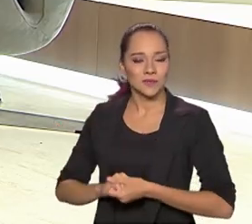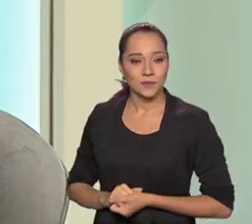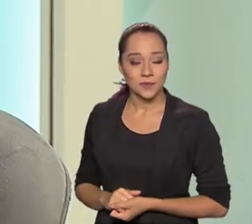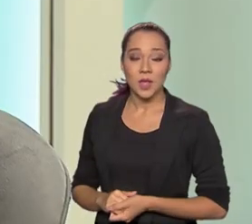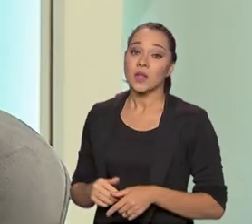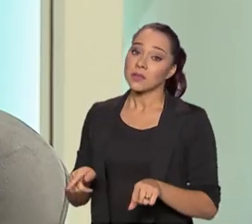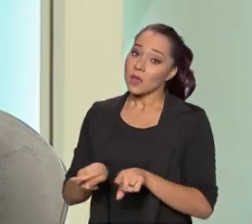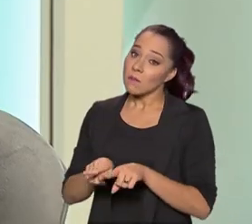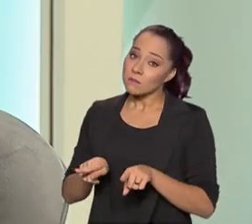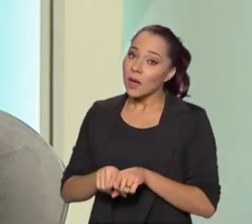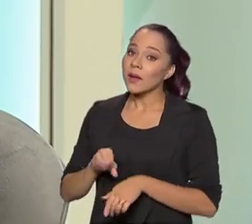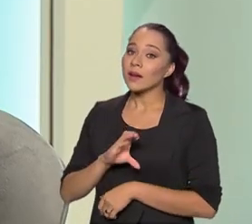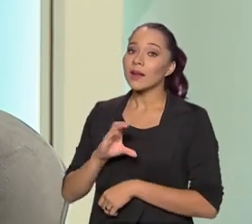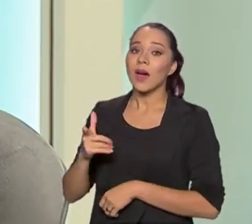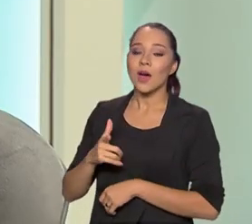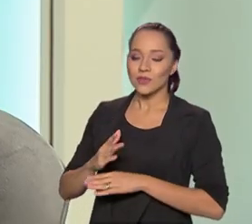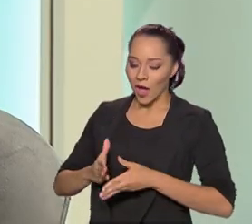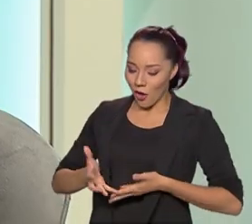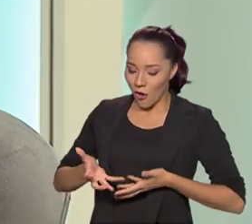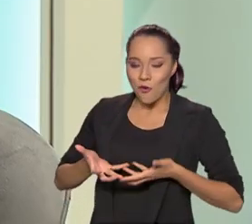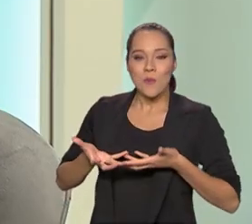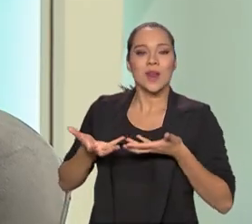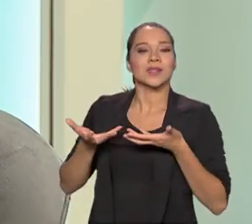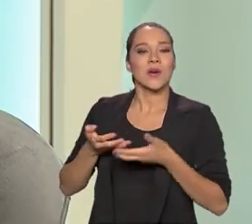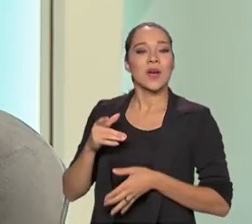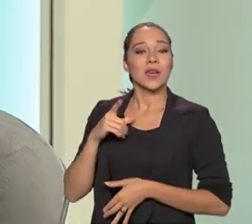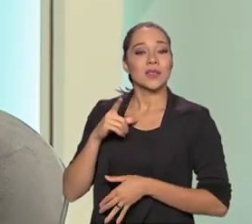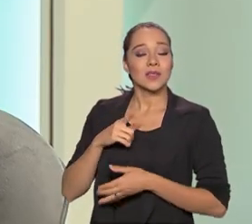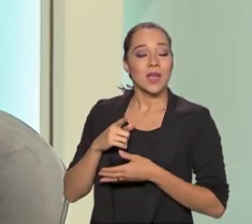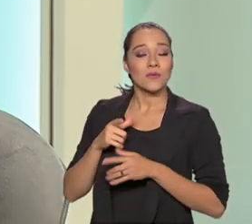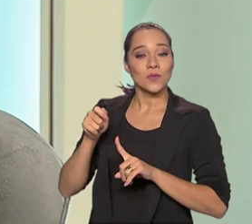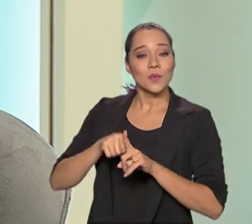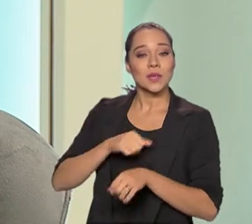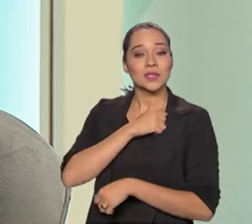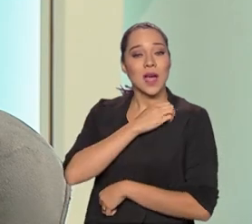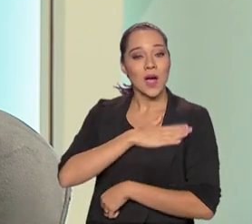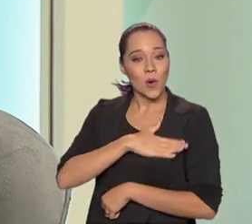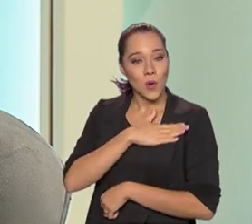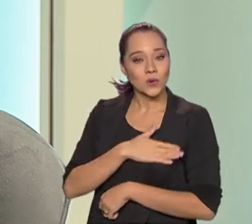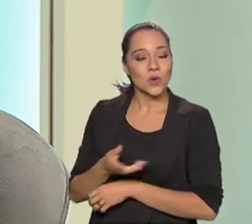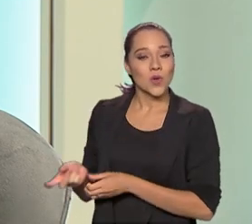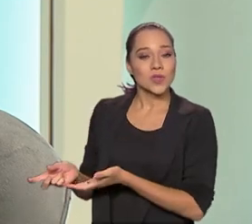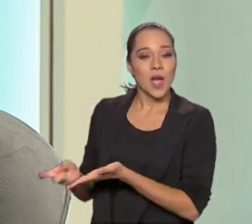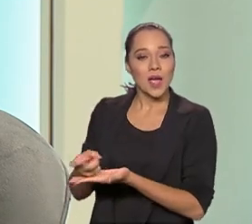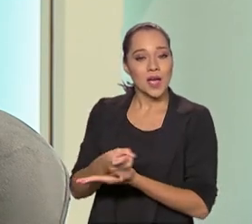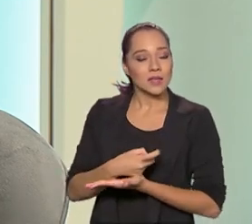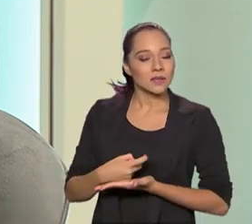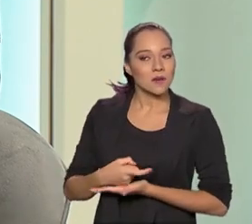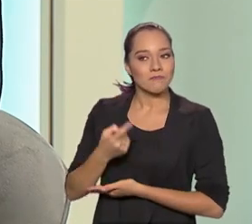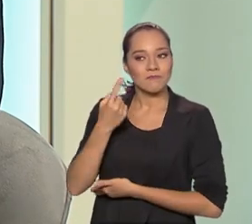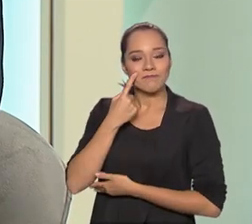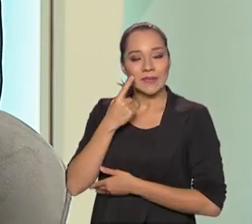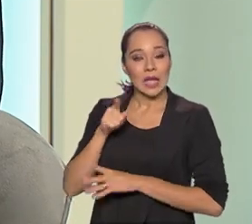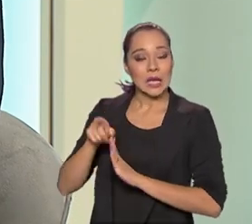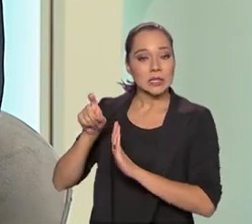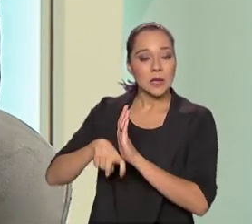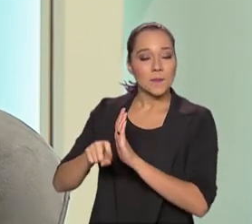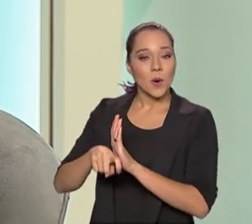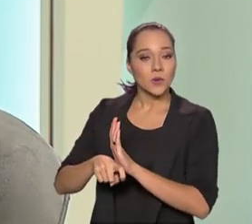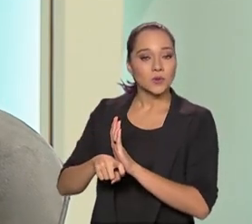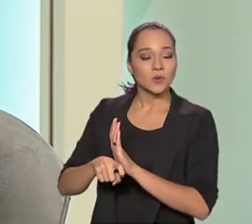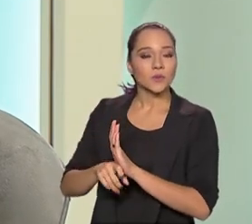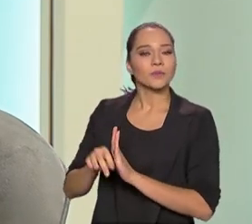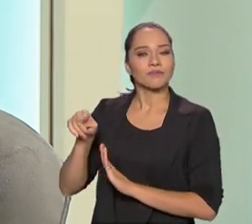Além, é claro, da recuperação que houve a partir de agosto da arrecadação, tendo em vista que aqueles tributos